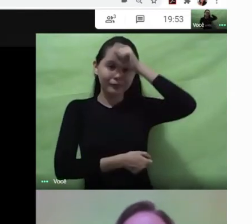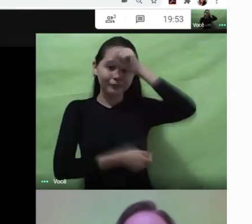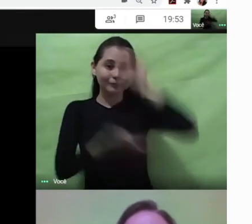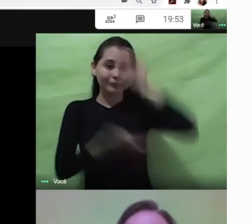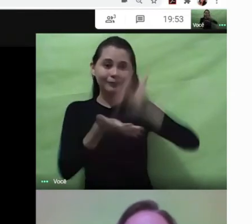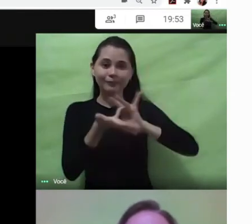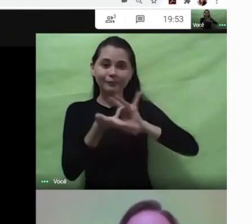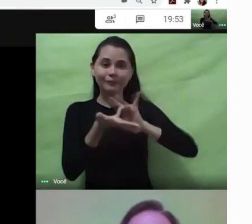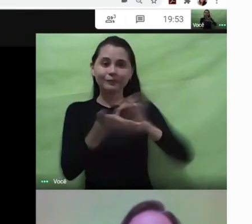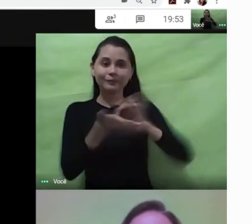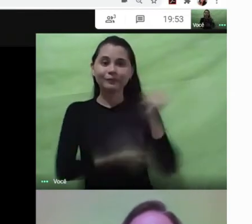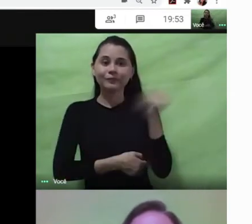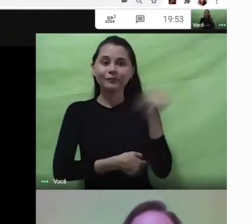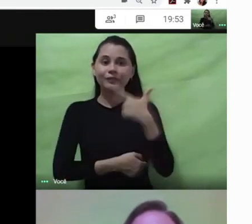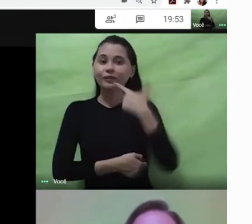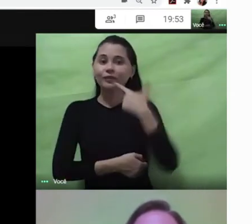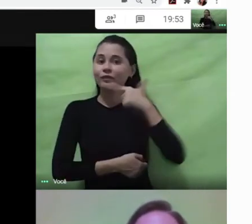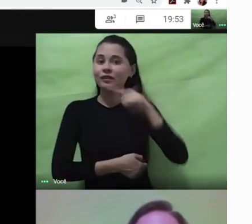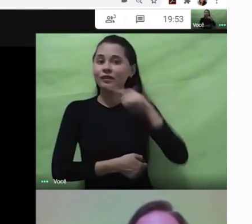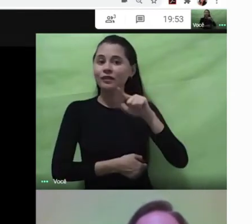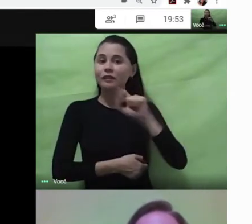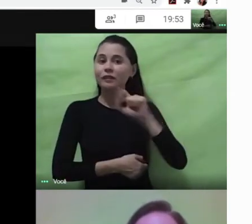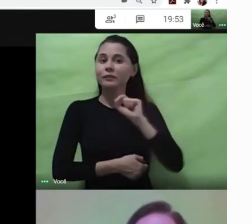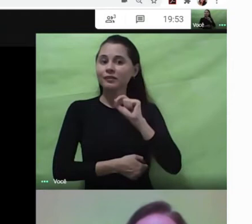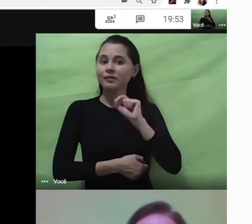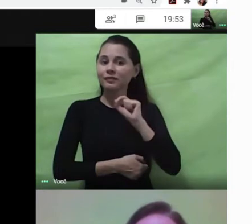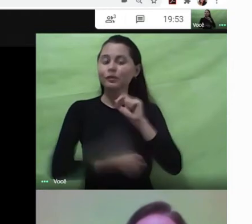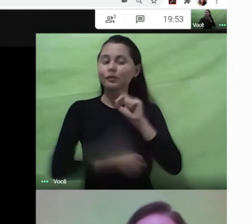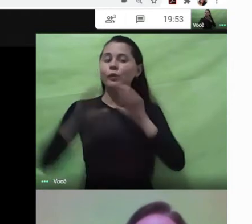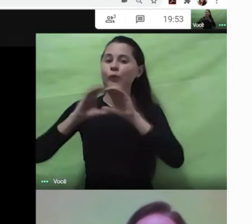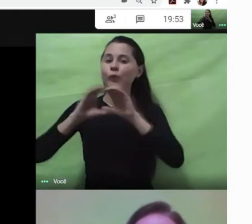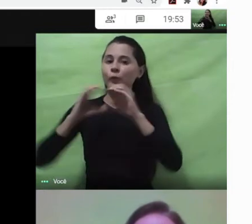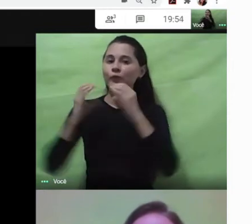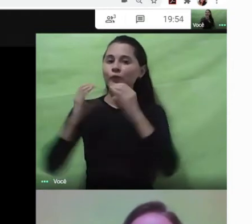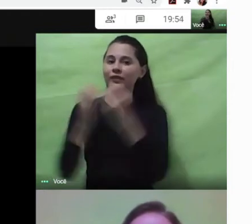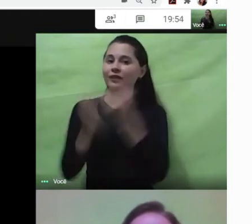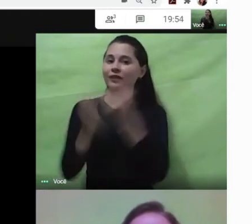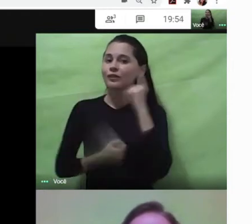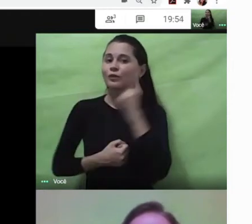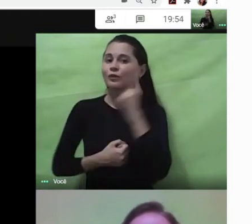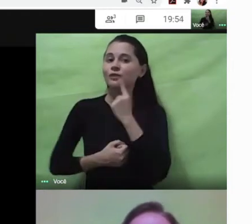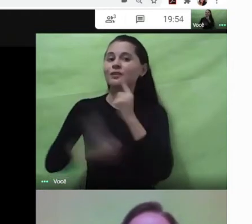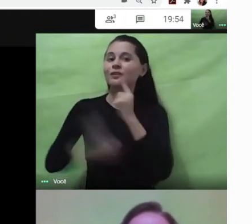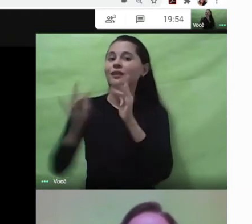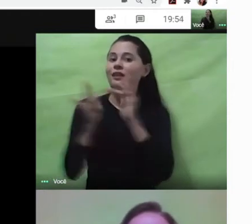precisa manter contato com a comunidade surda.